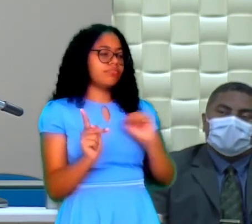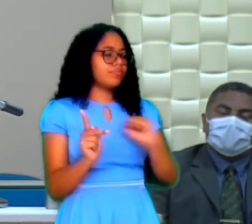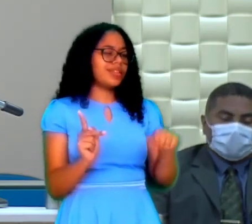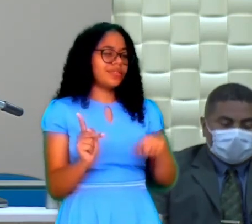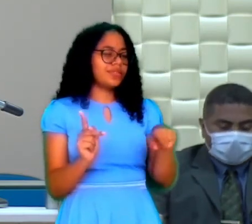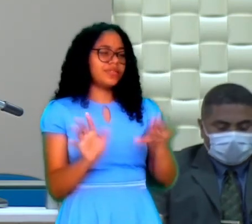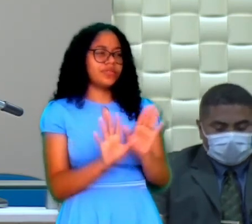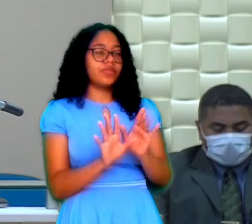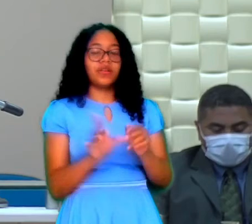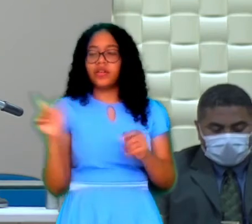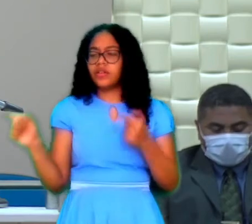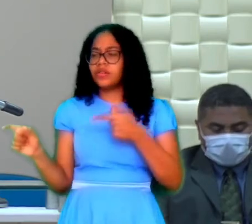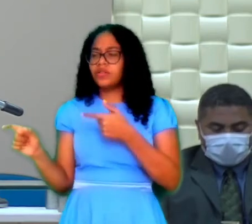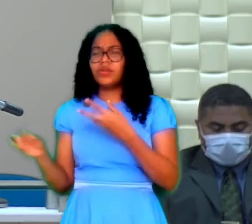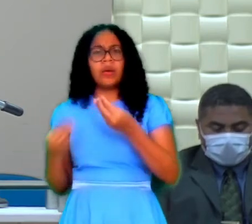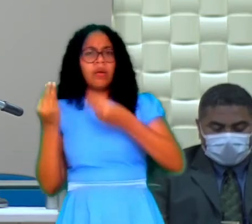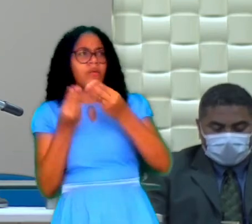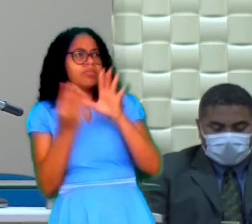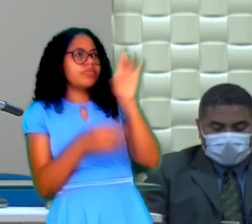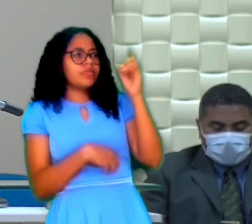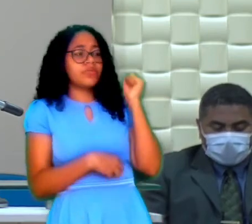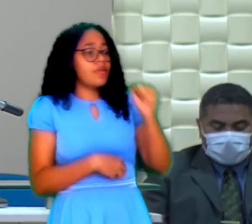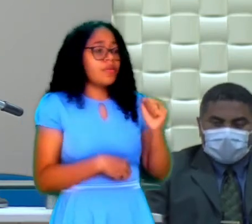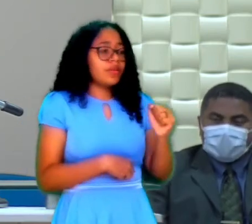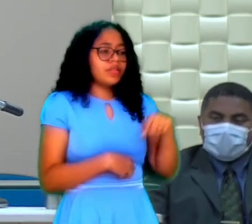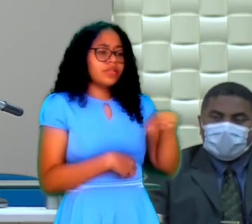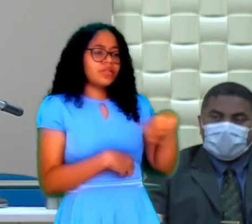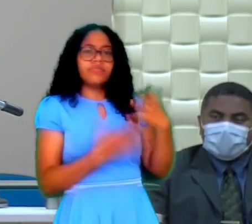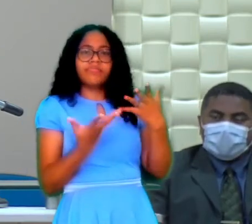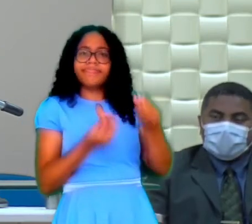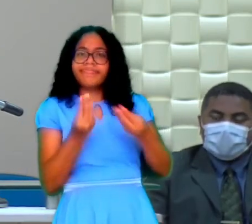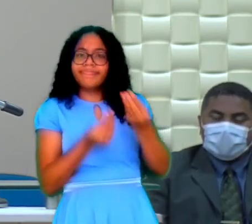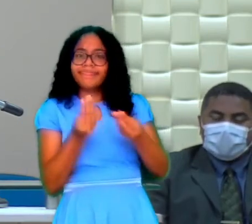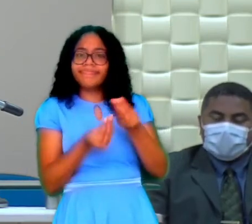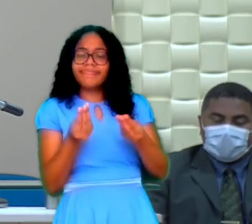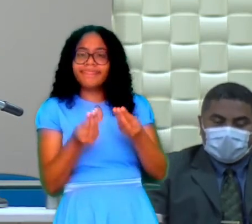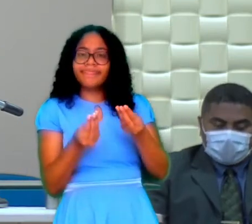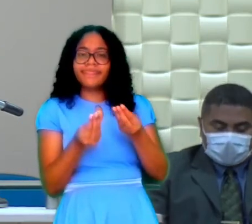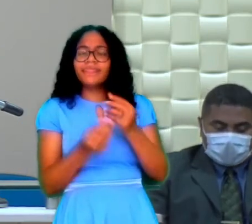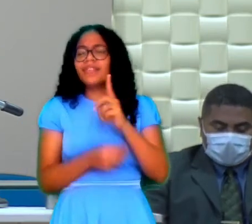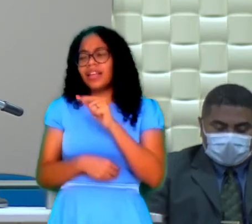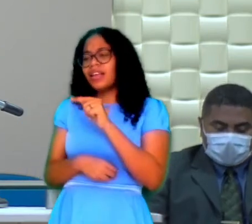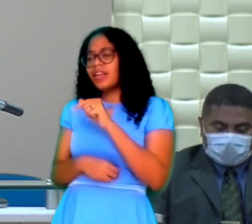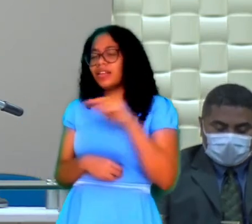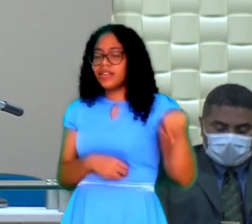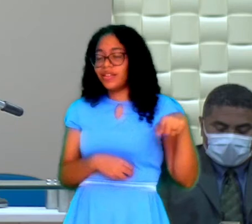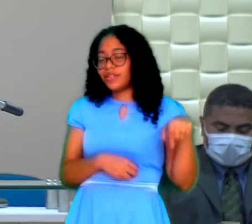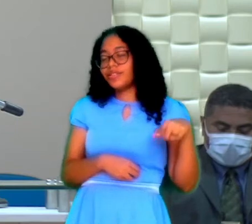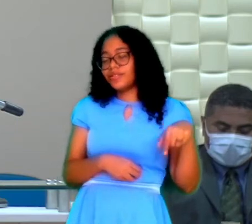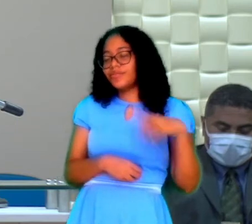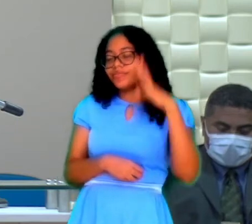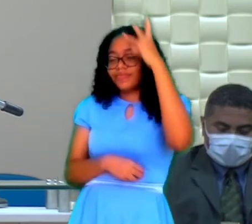é tragado por um peixe e levado para as profundezas do mar.